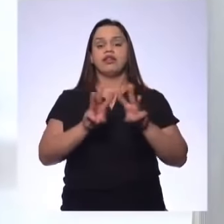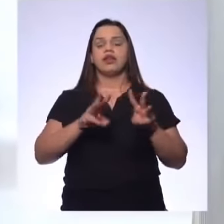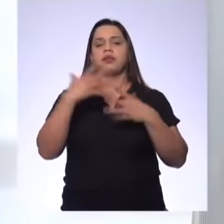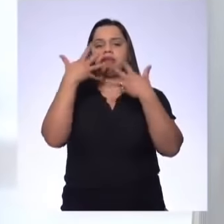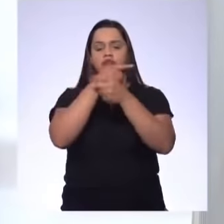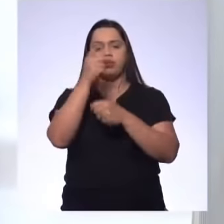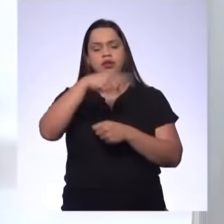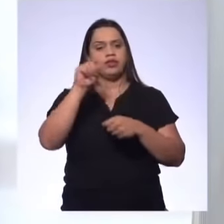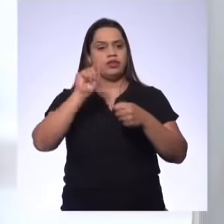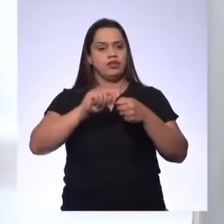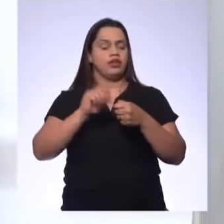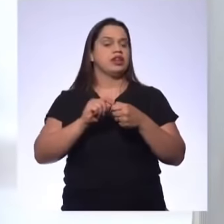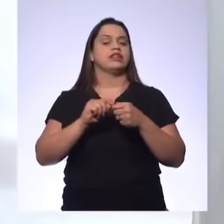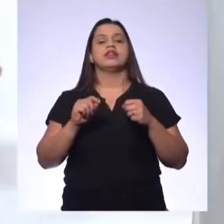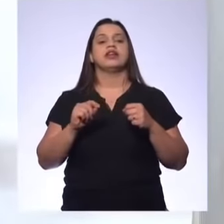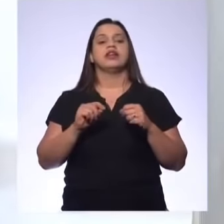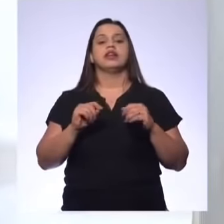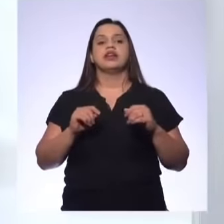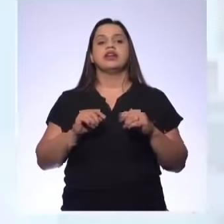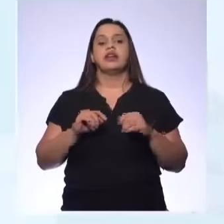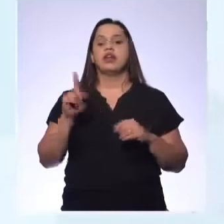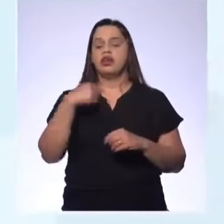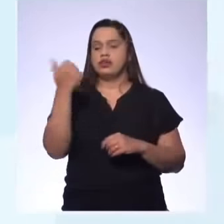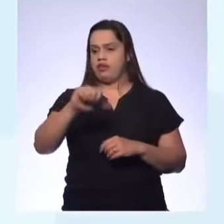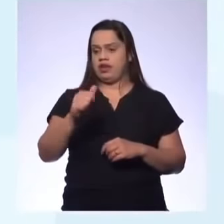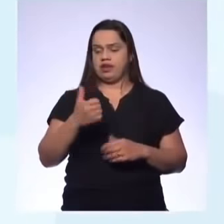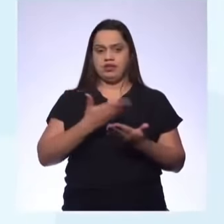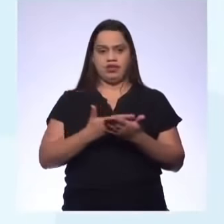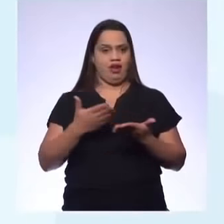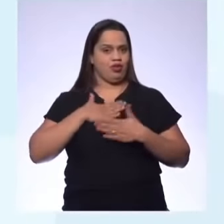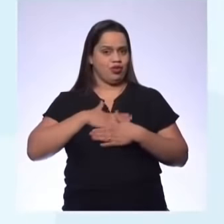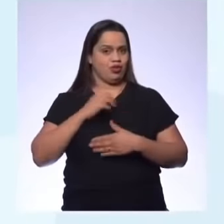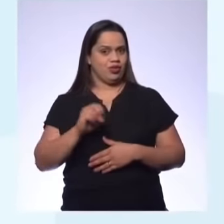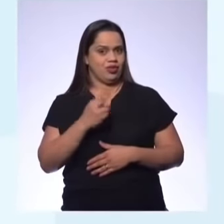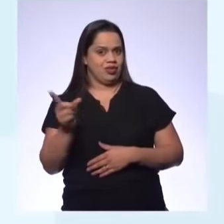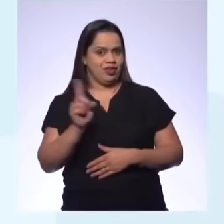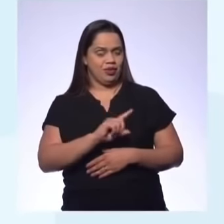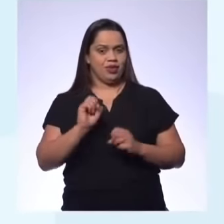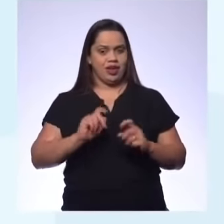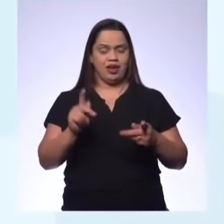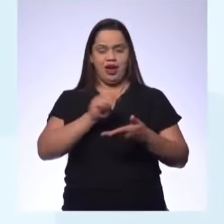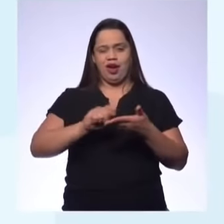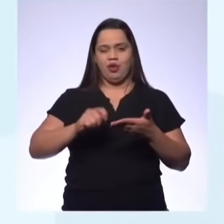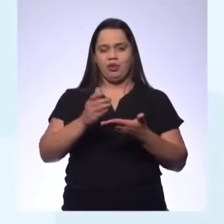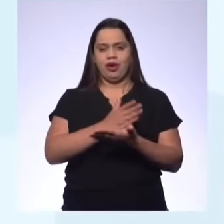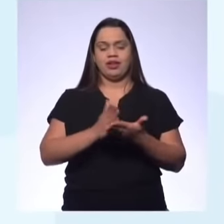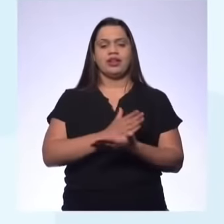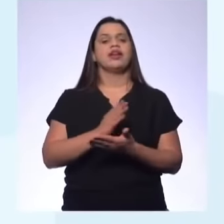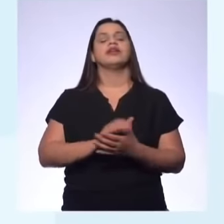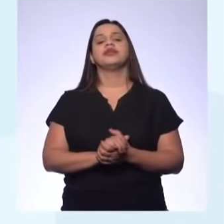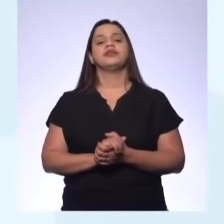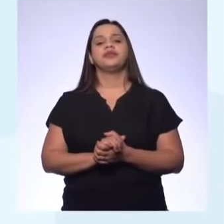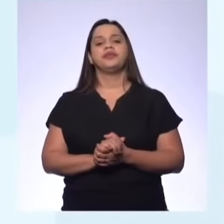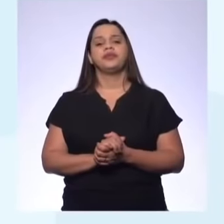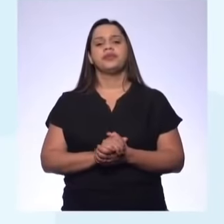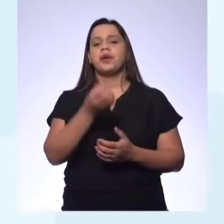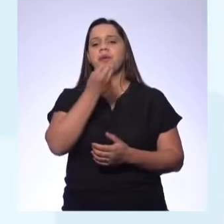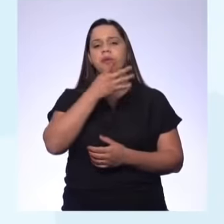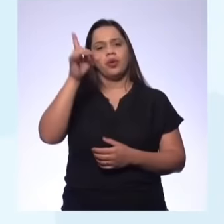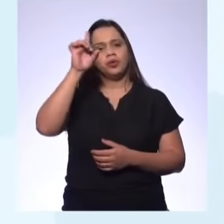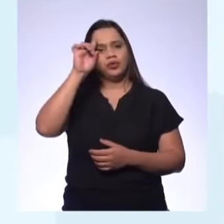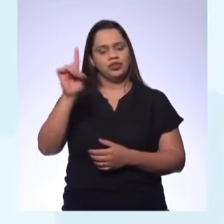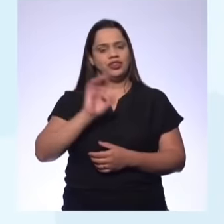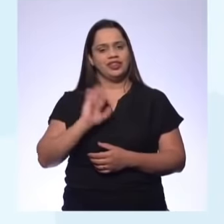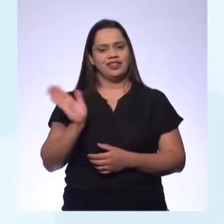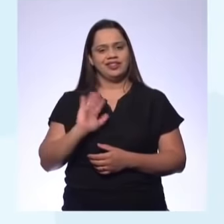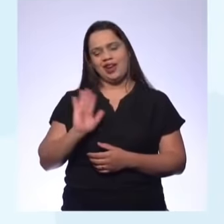bonitinho para vocês fazerem a nossa avaliação né Edna totalmente tá arruma o seu caderno Have a nice Stay tem um bom